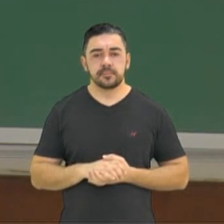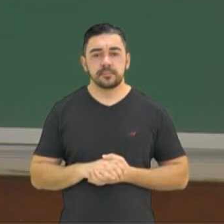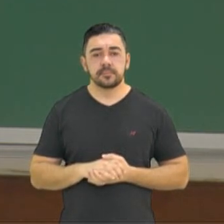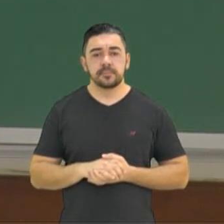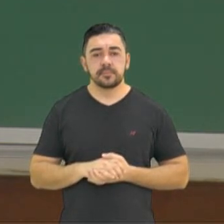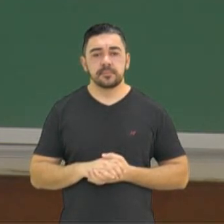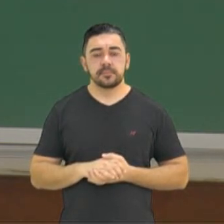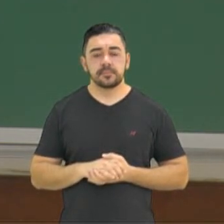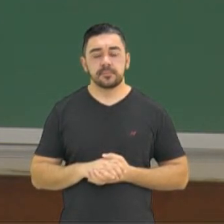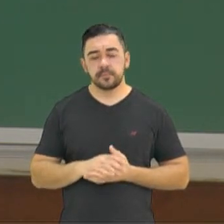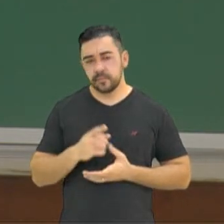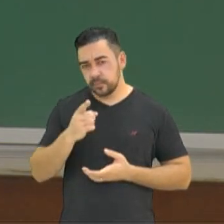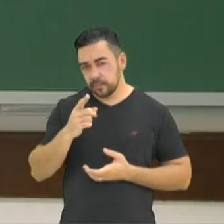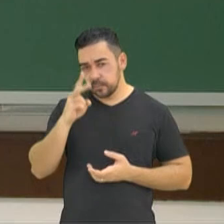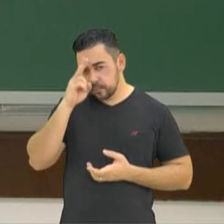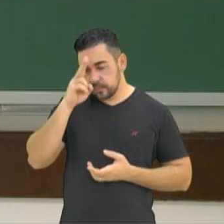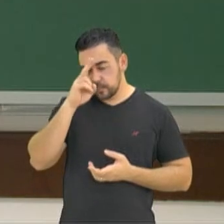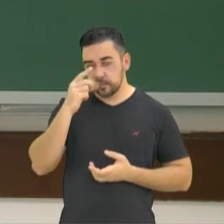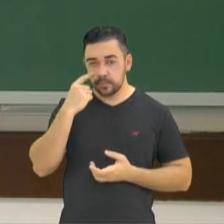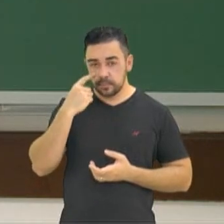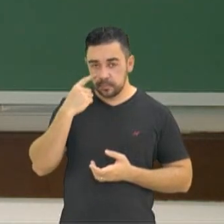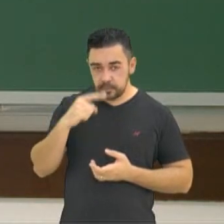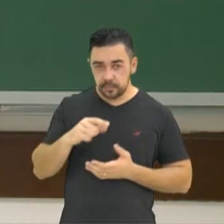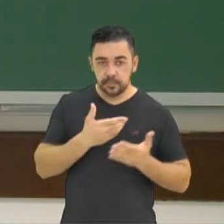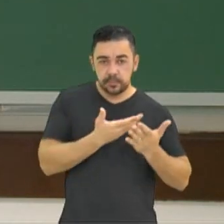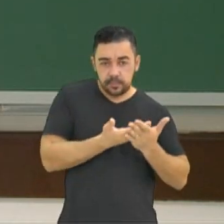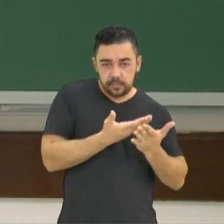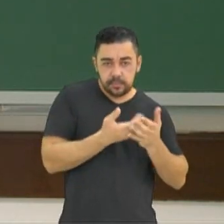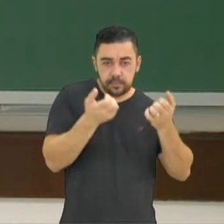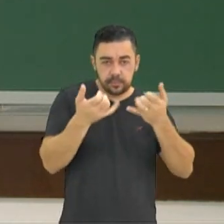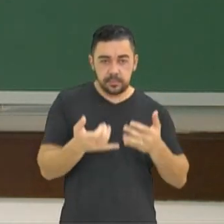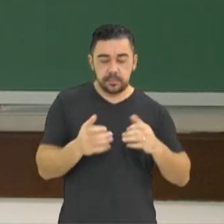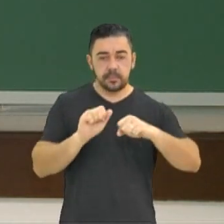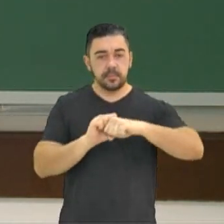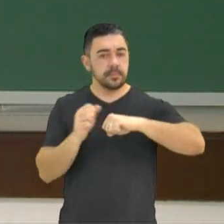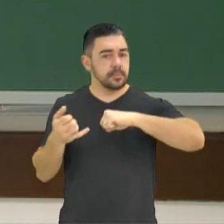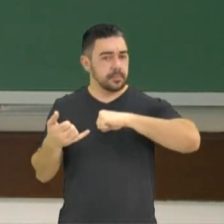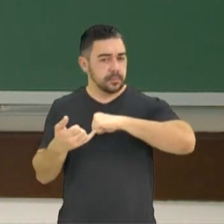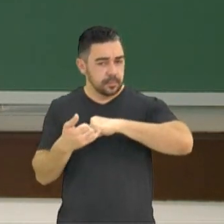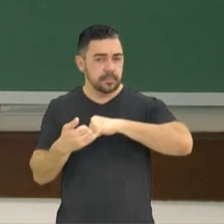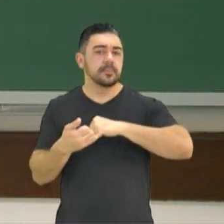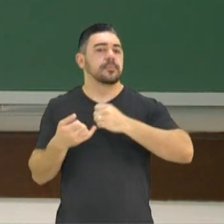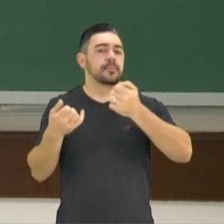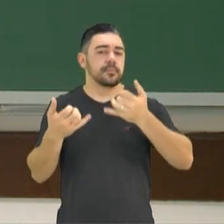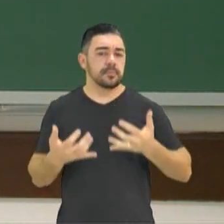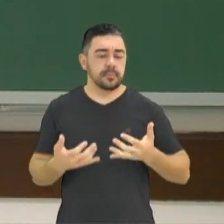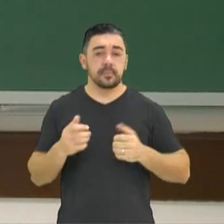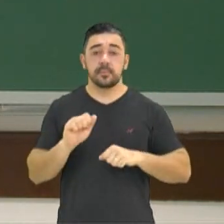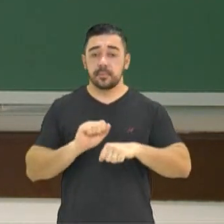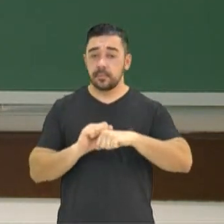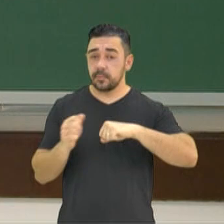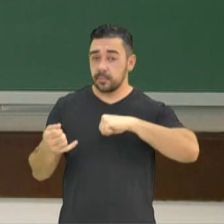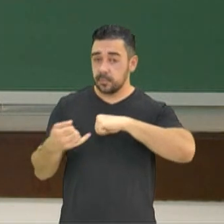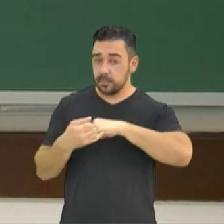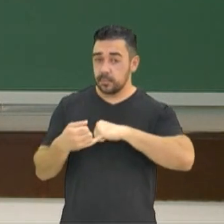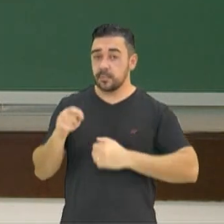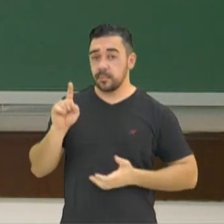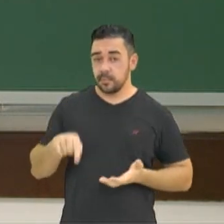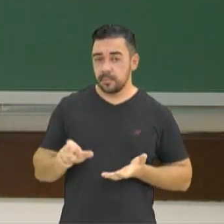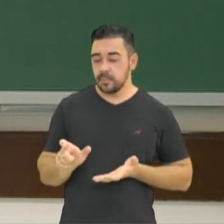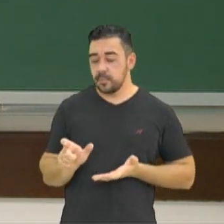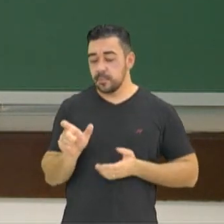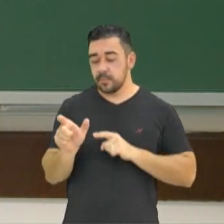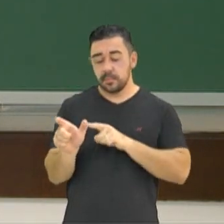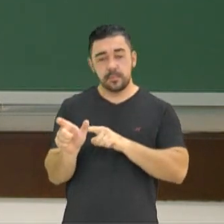adjetivos. Vocês se lembram de quando a gente viu a aula sobre os adjetivos, que a gente comentou que o adjetivo é aquela palavrinha